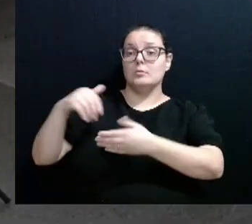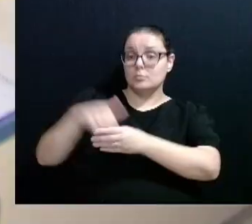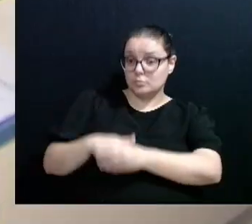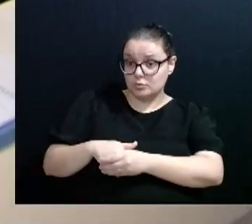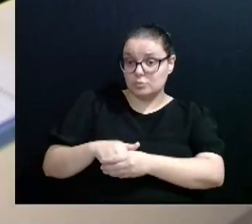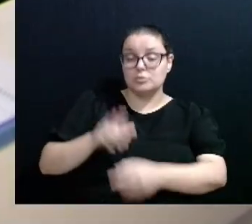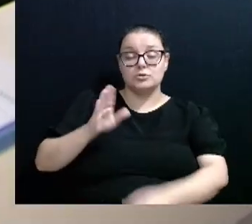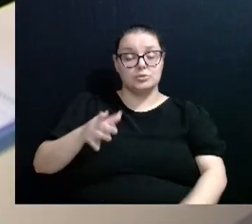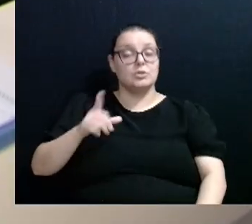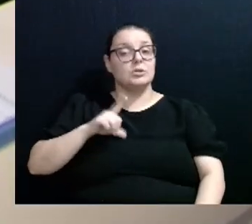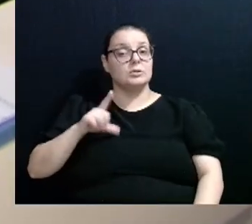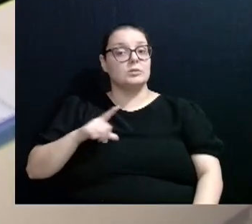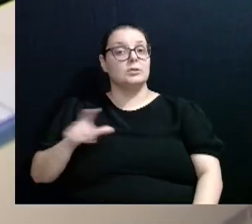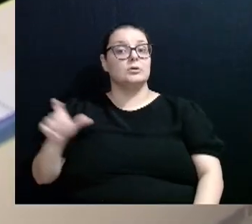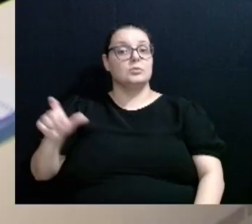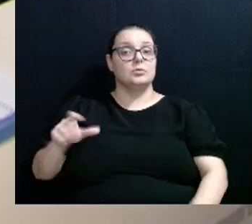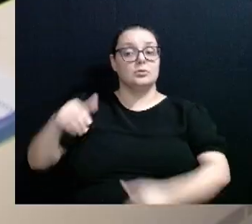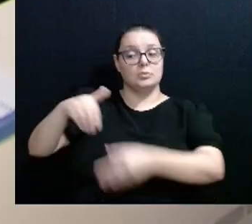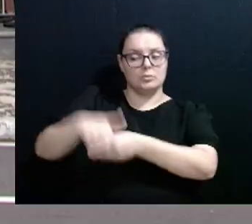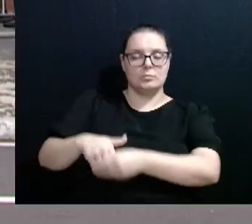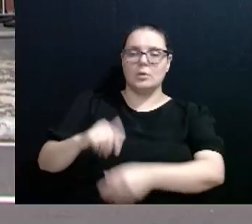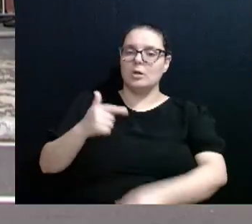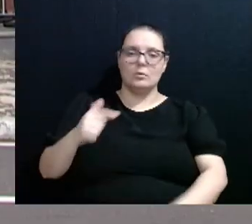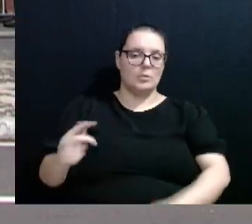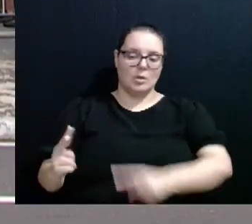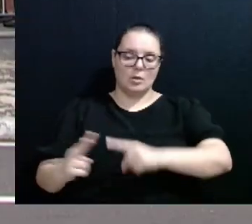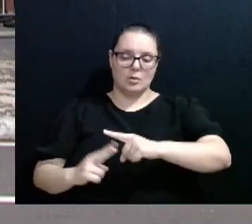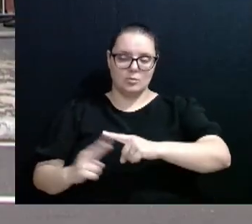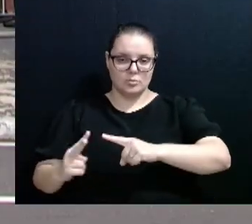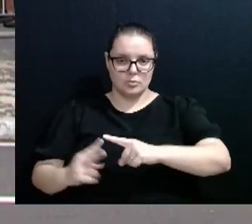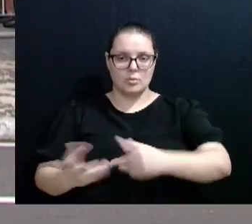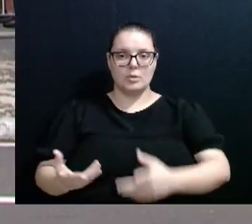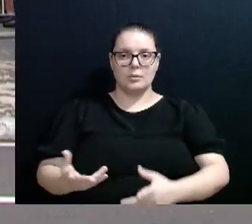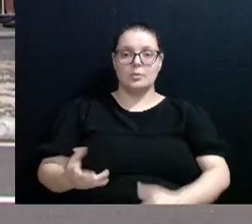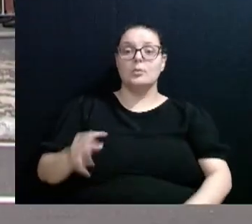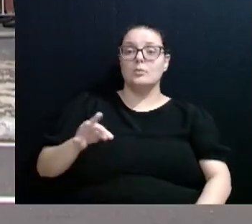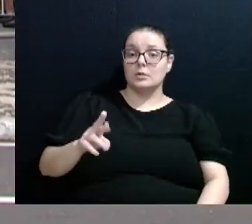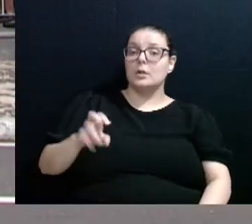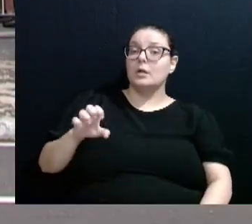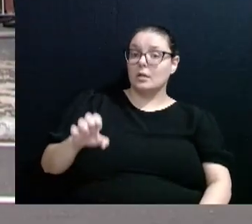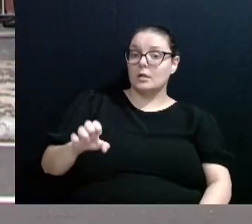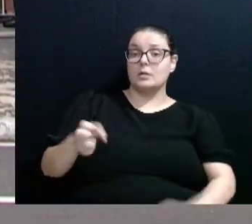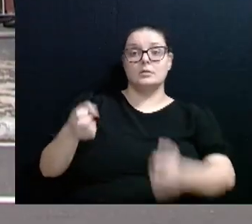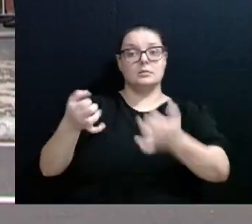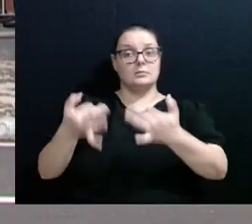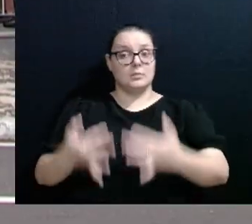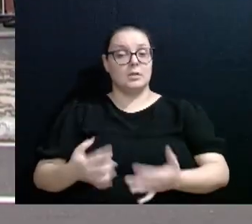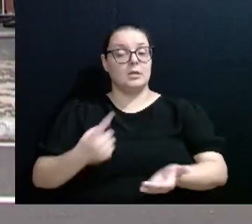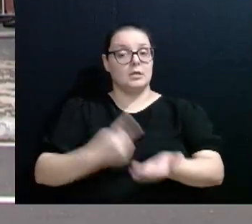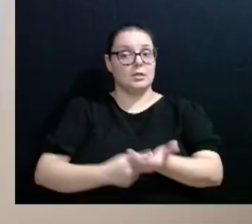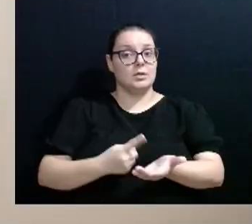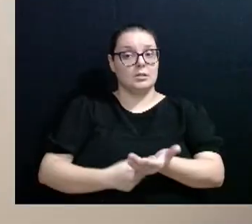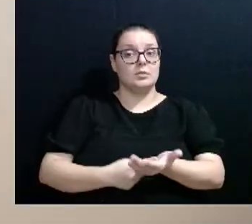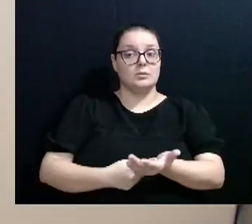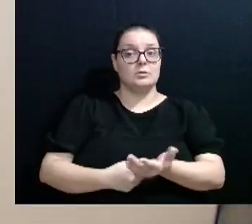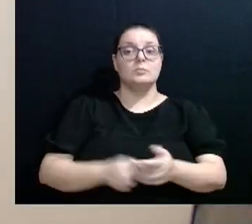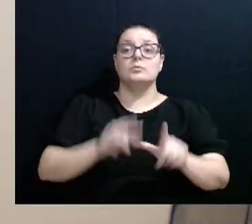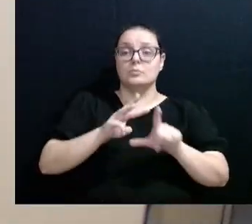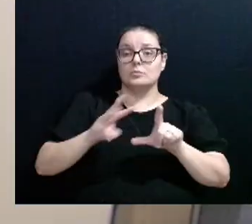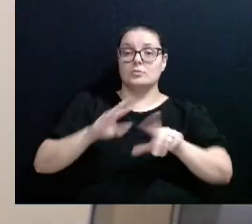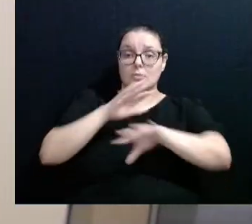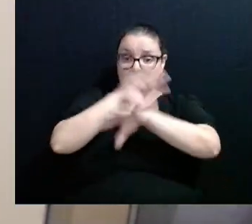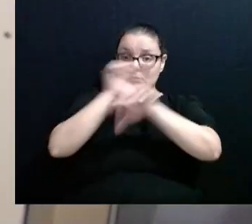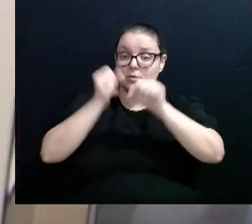o título, mas não têm a coleta biométrica, o TRE orienta a agendar atendimento no site do tribunal antes